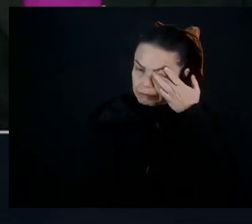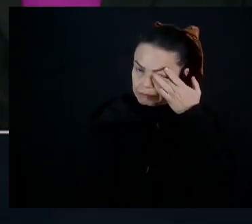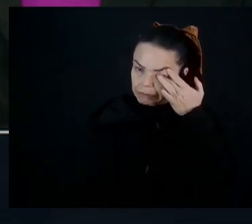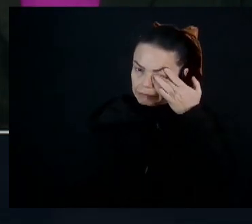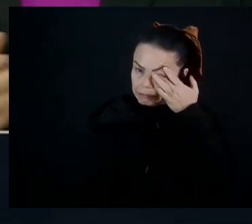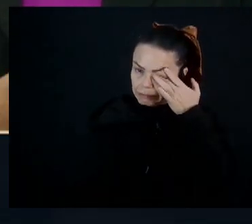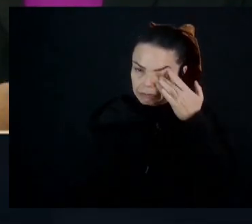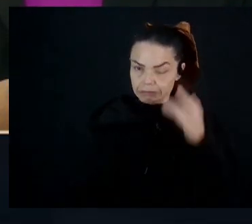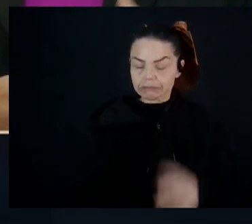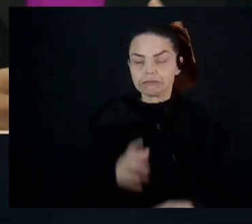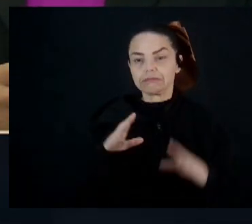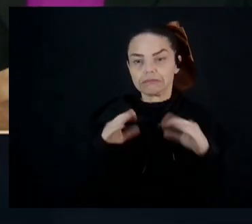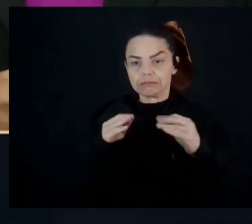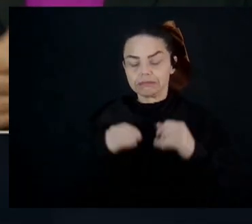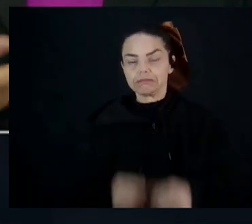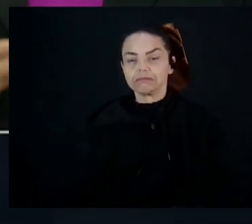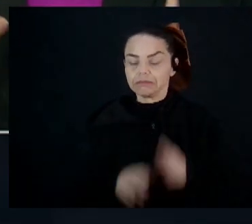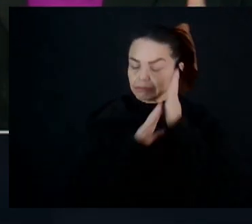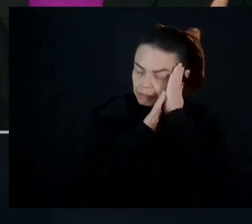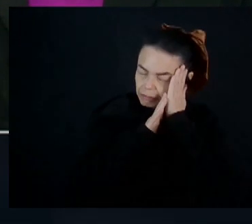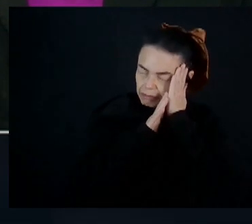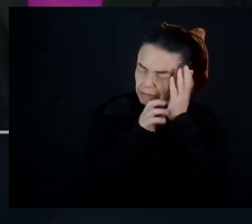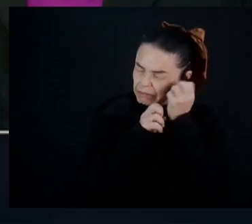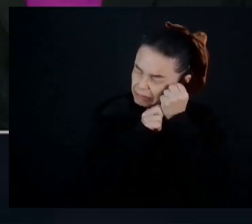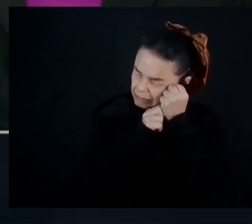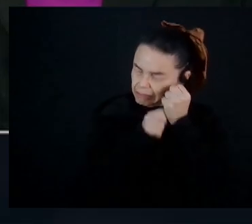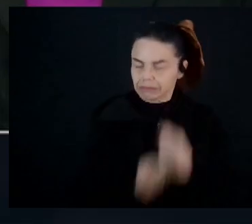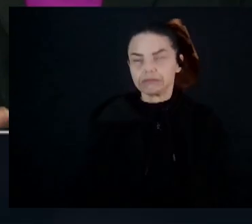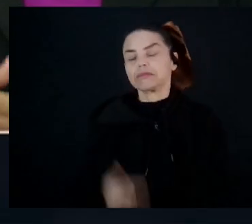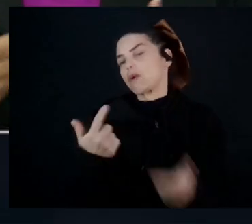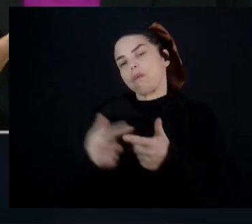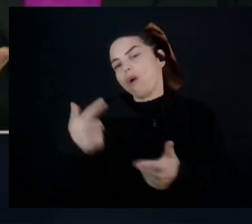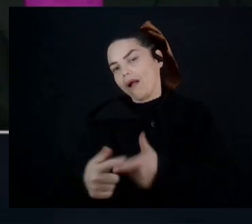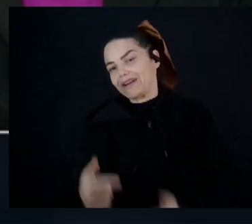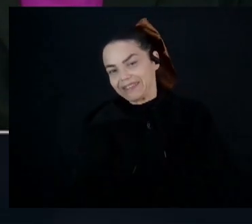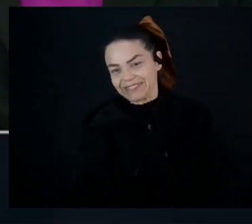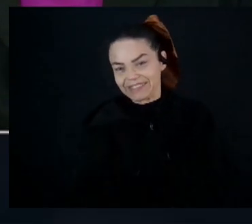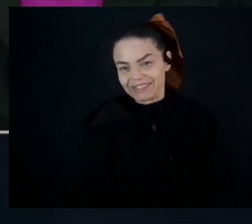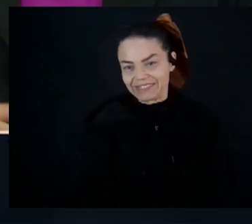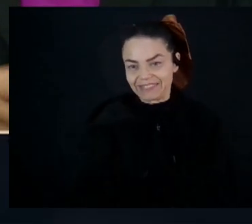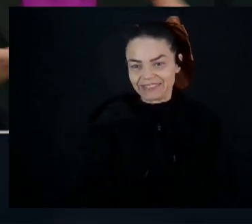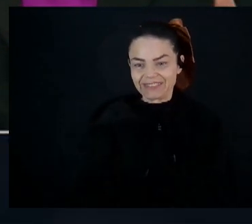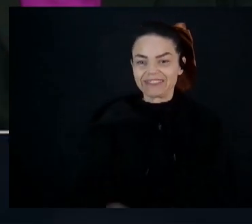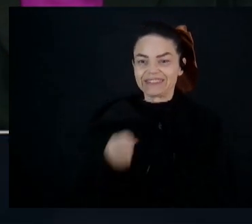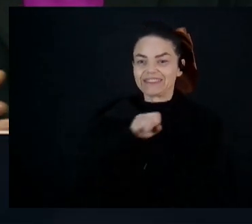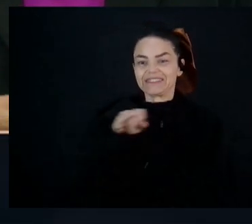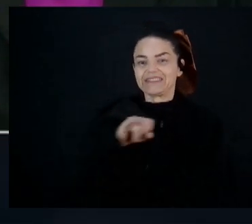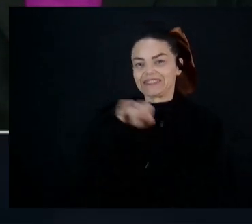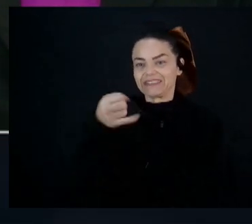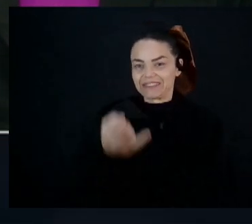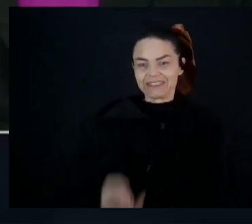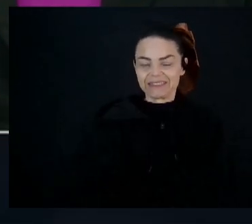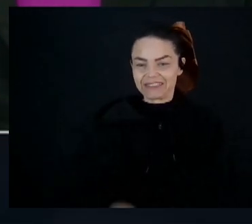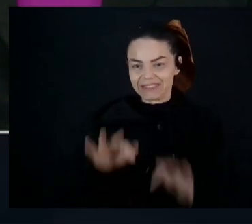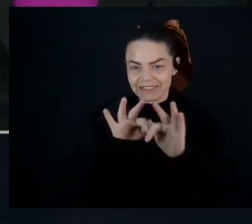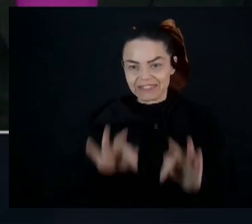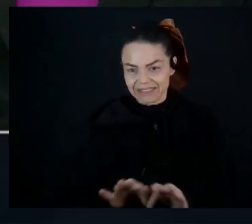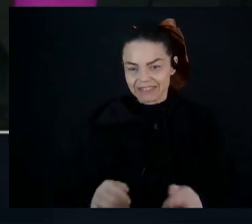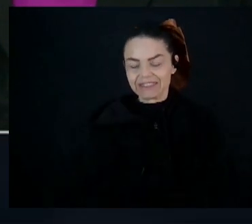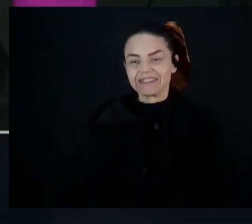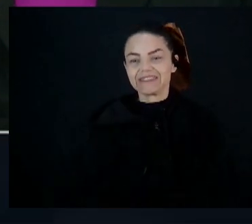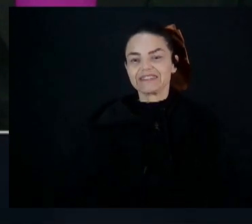feita para dormir, né? Outras dizem, dormir para quê? Né? Se eu posso aproveitar e ser feliz, é o momento que eu poderia